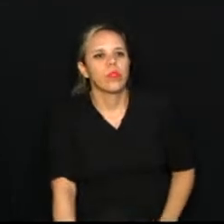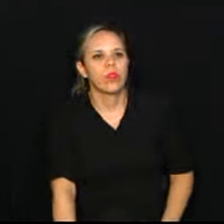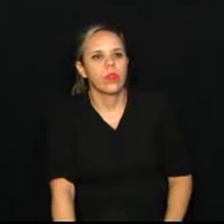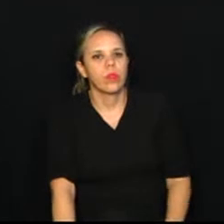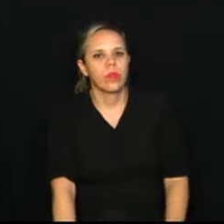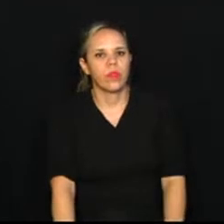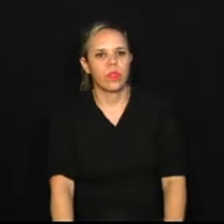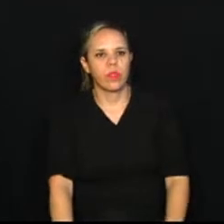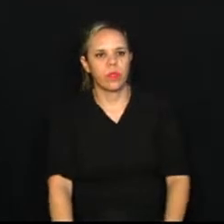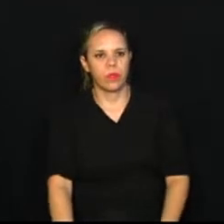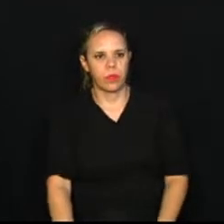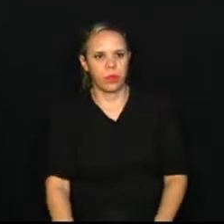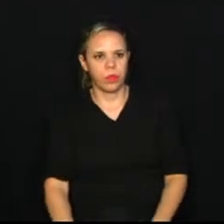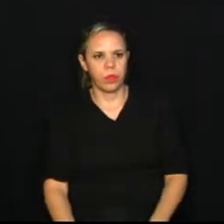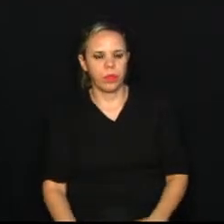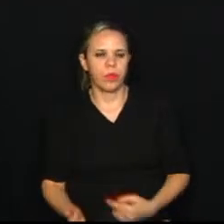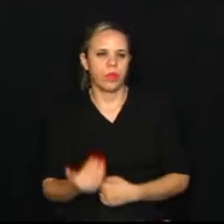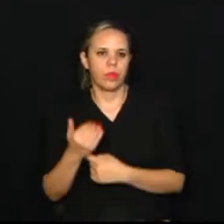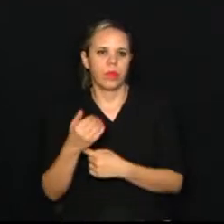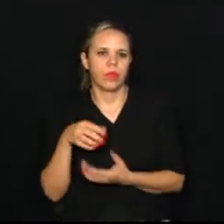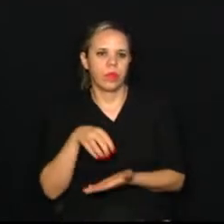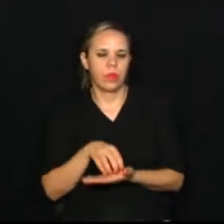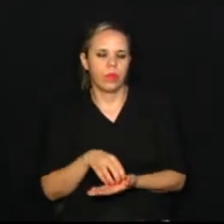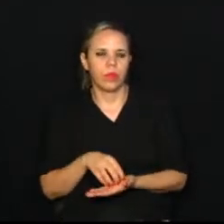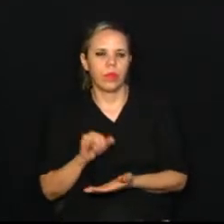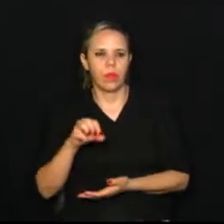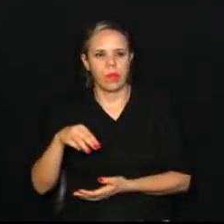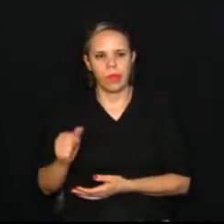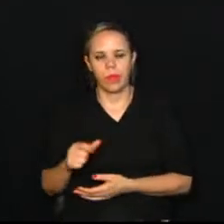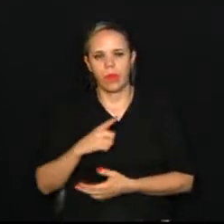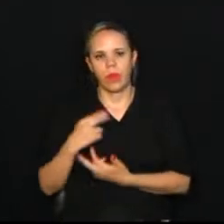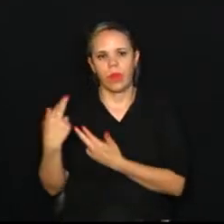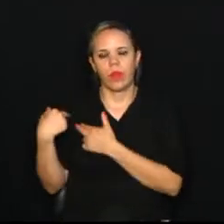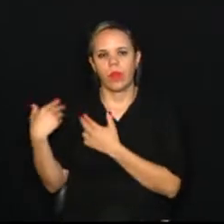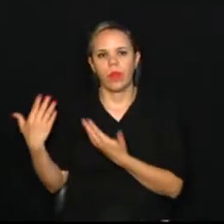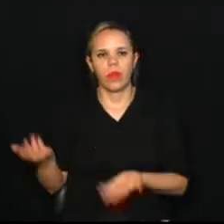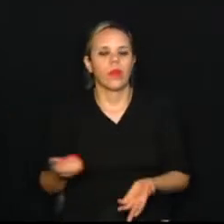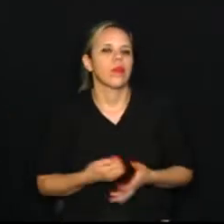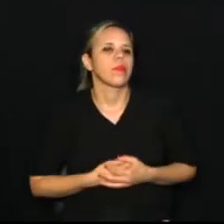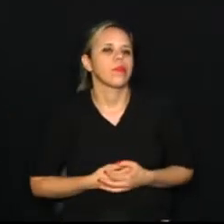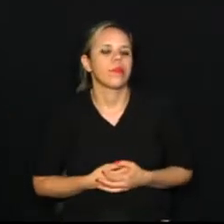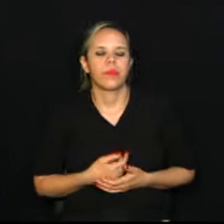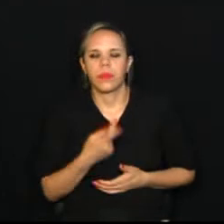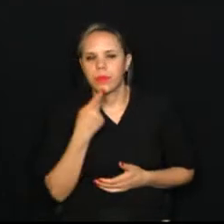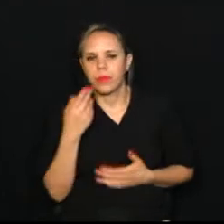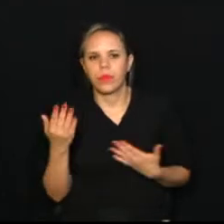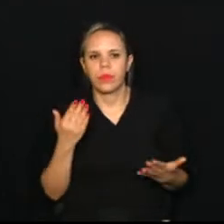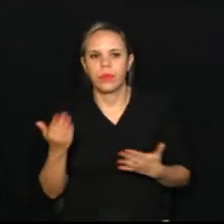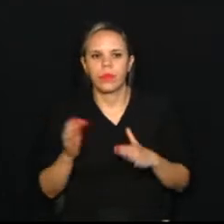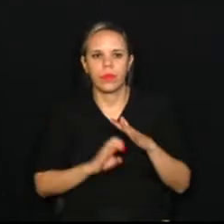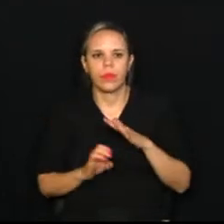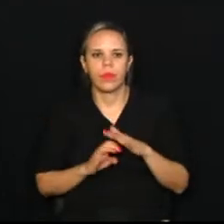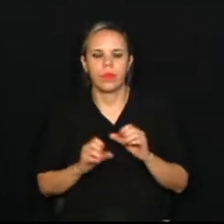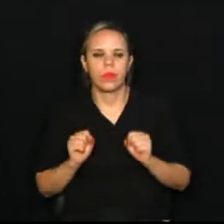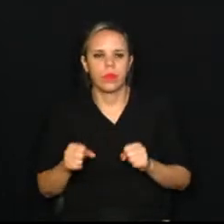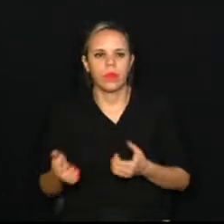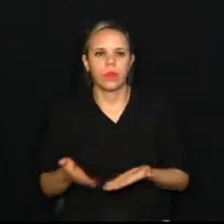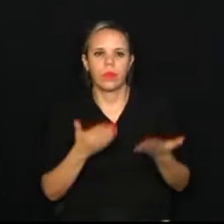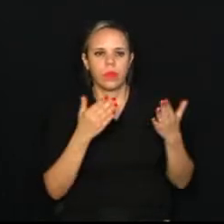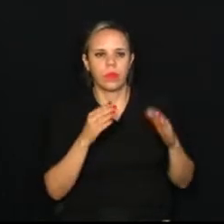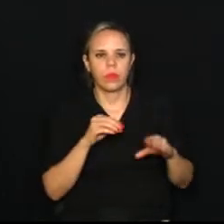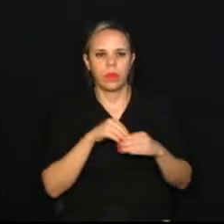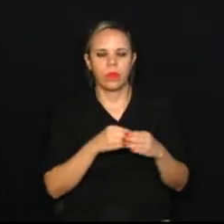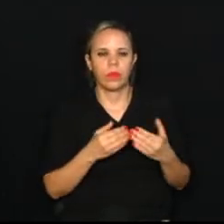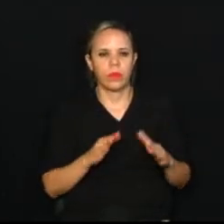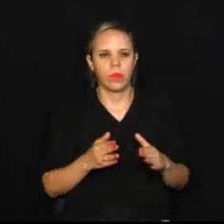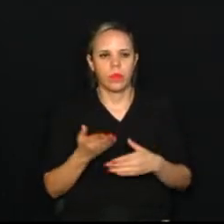Polo 2 de tecnologia, a IMA tem uma responsabilidade de dizer quais empresas podem ir para lá, e a gente